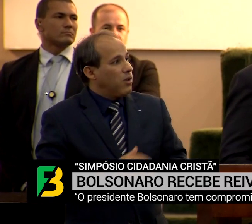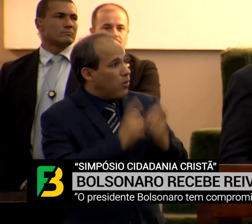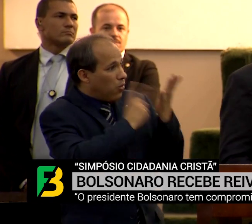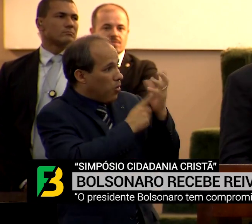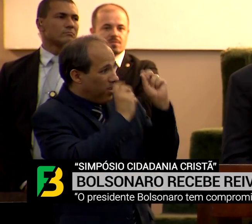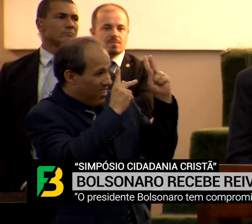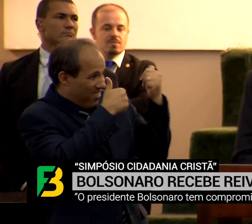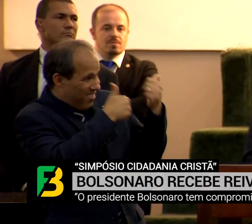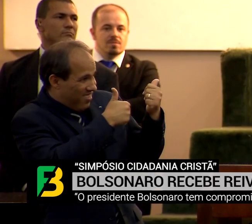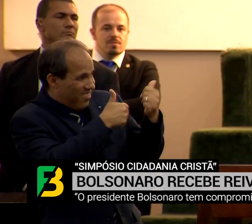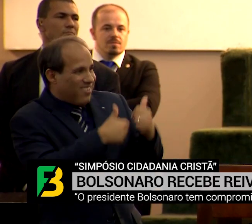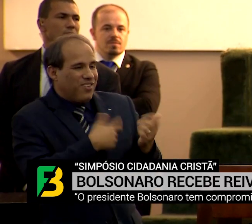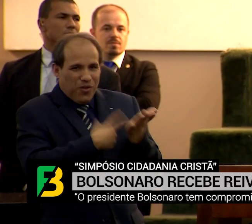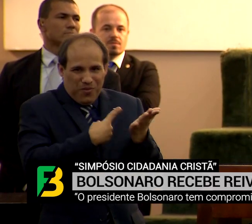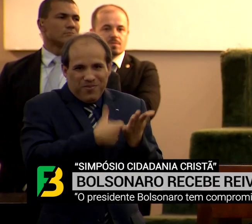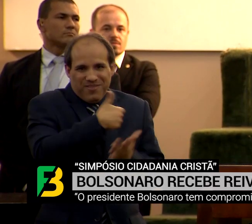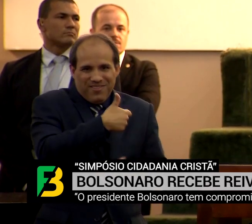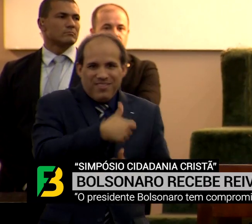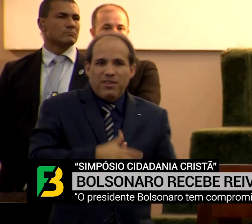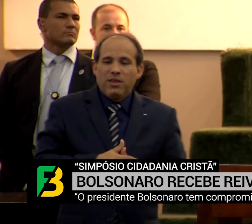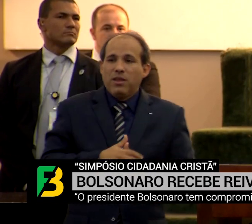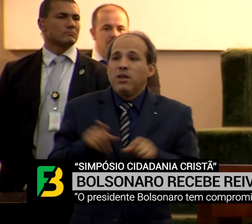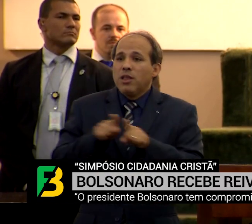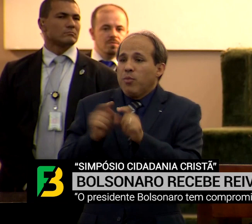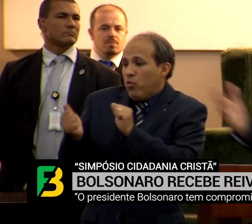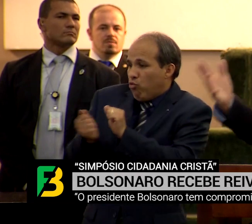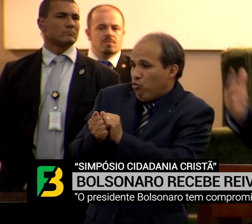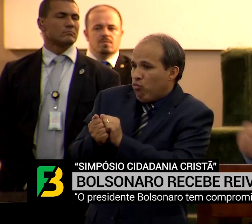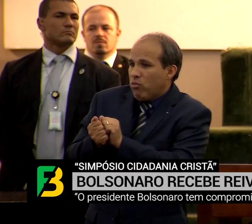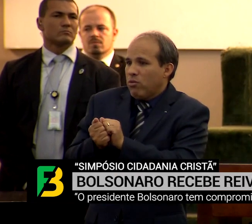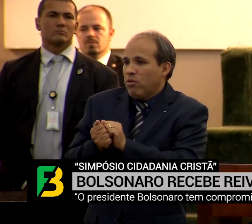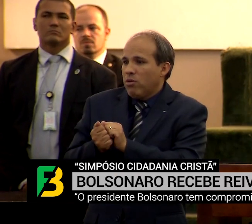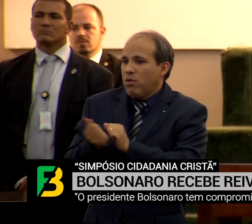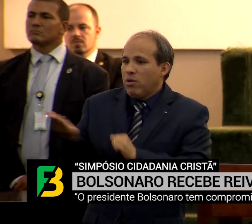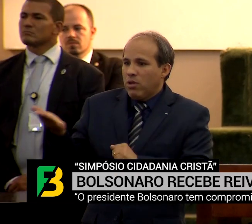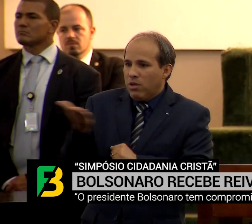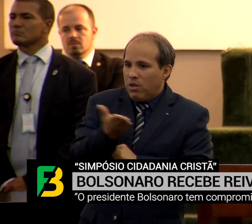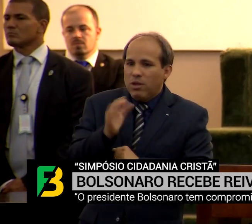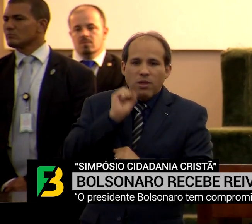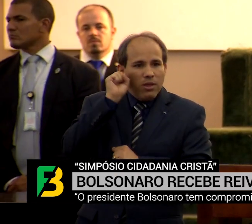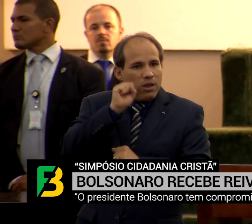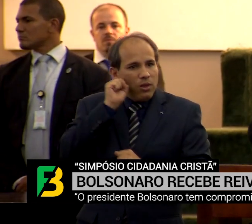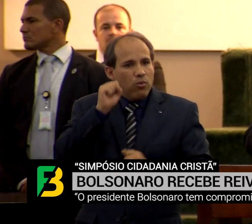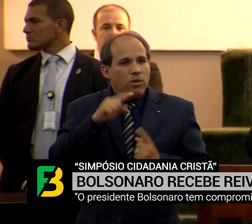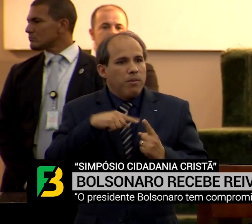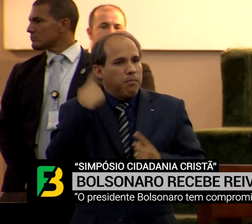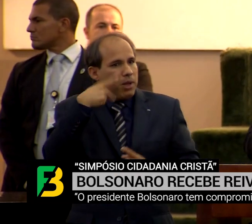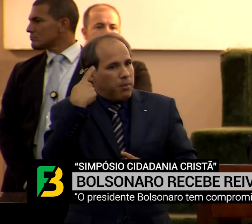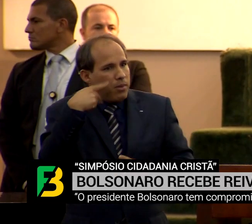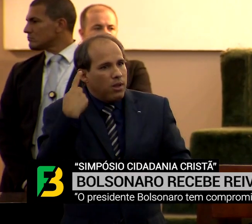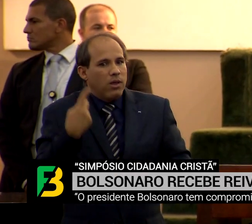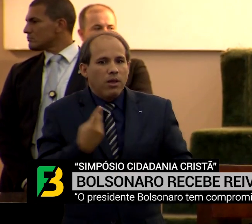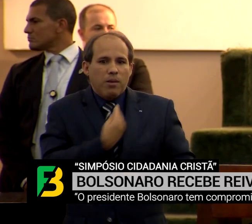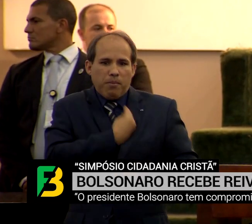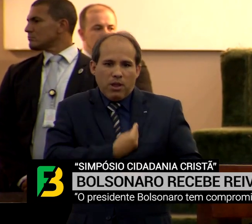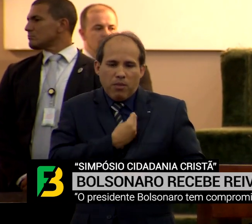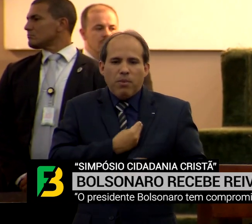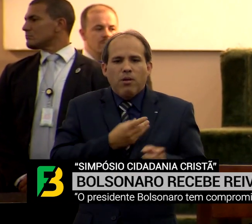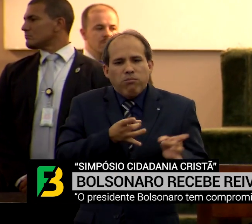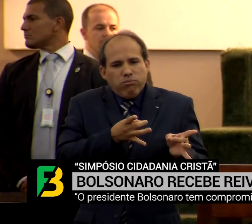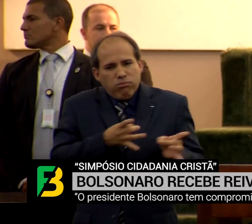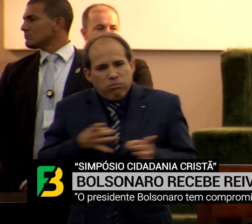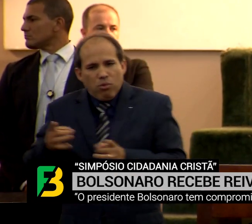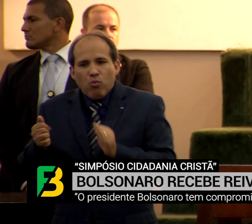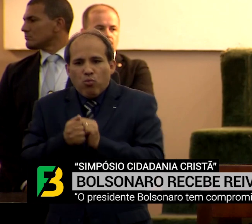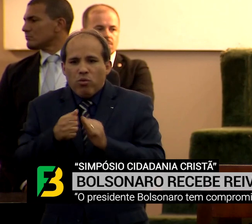Fechado, André? Fechado. E juntamente também, senadores, parlamentares, participar de umas reuniões conosco.